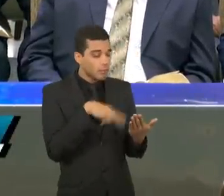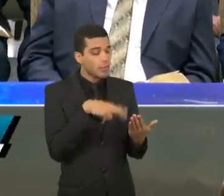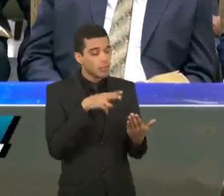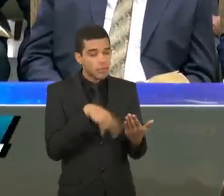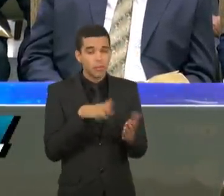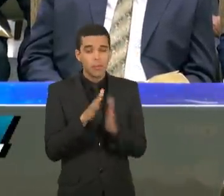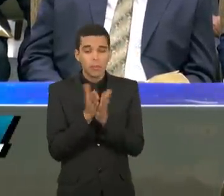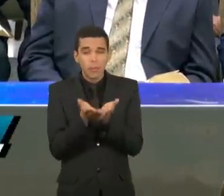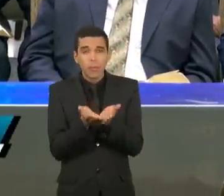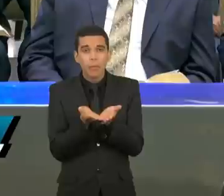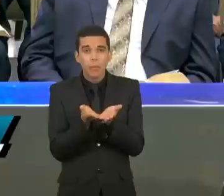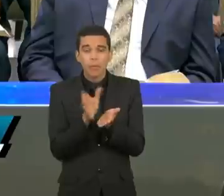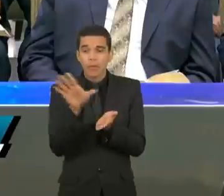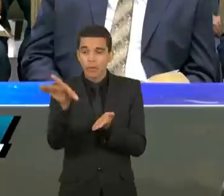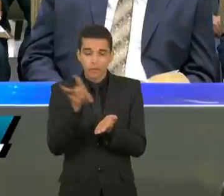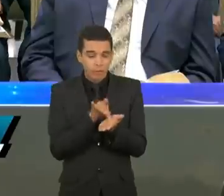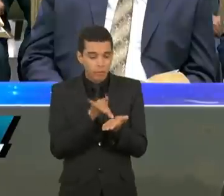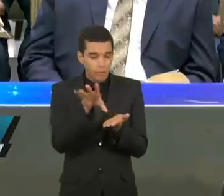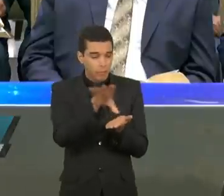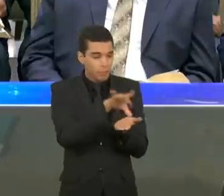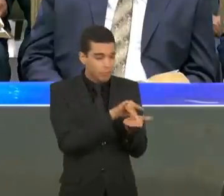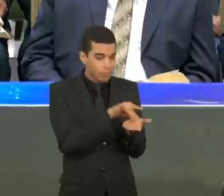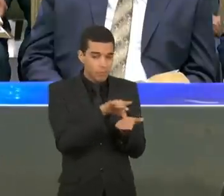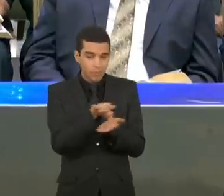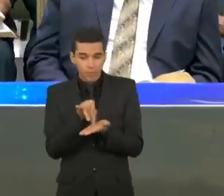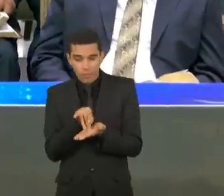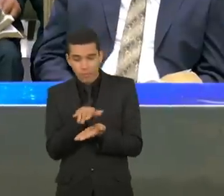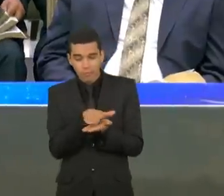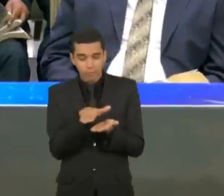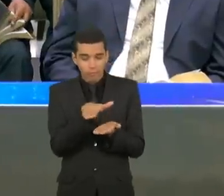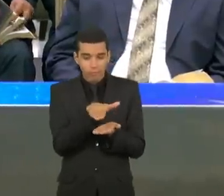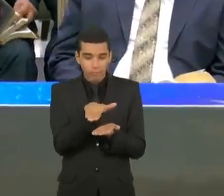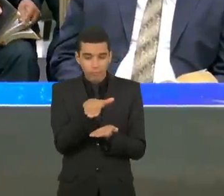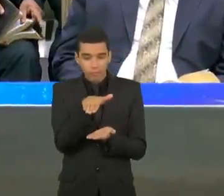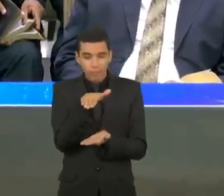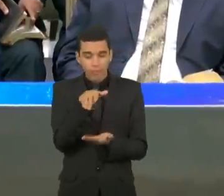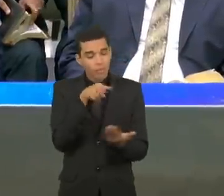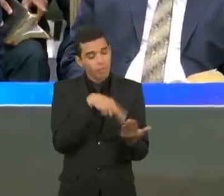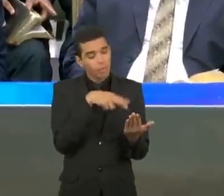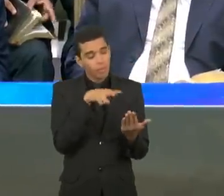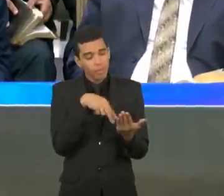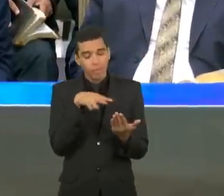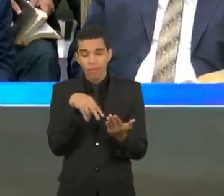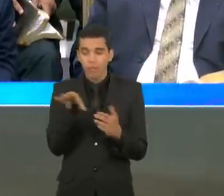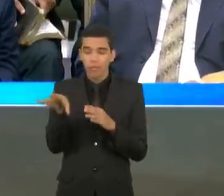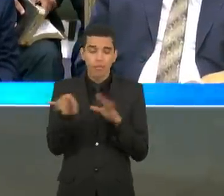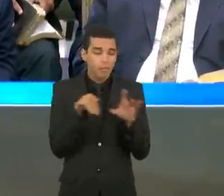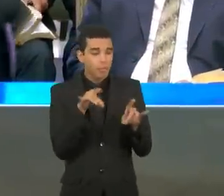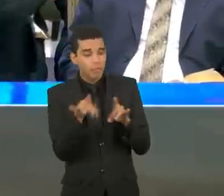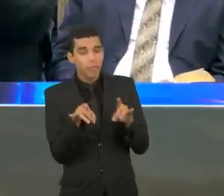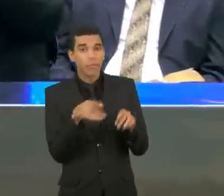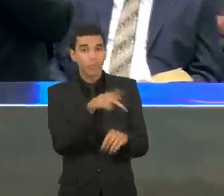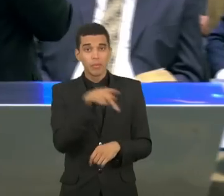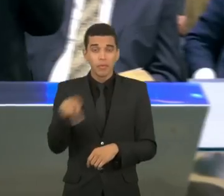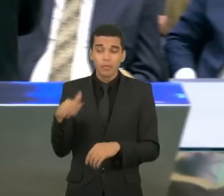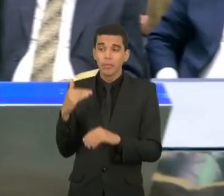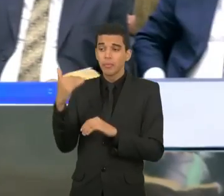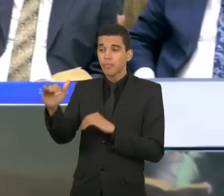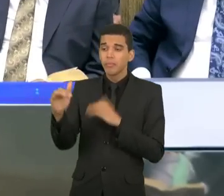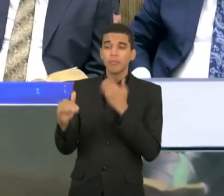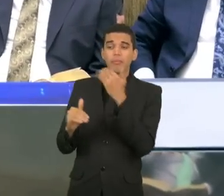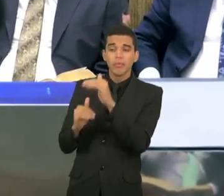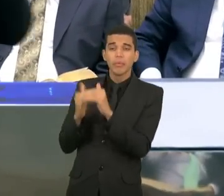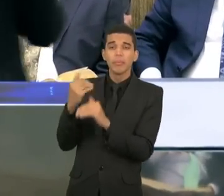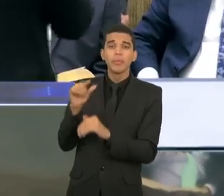Isaac sempre, né? E, né, pastor? E fica aí só lendo o pedacinho que ele manda. Aí leia, como é o nome